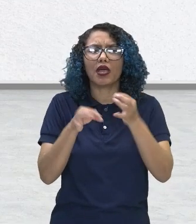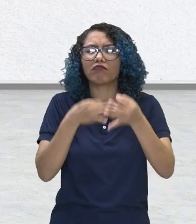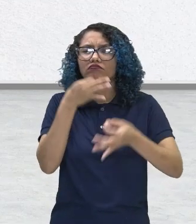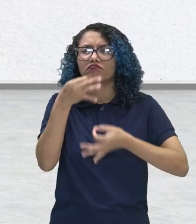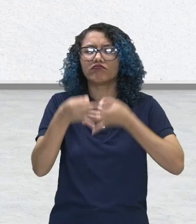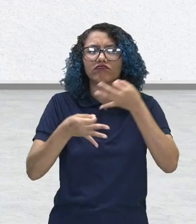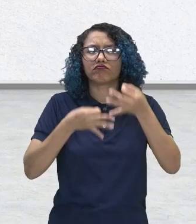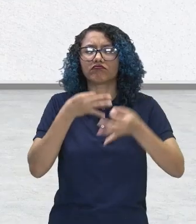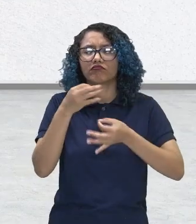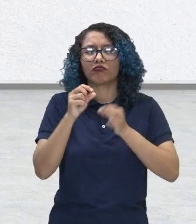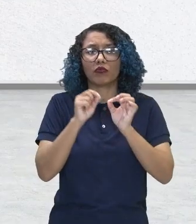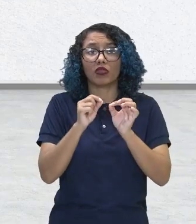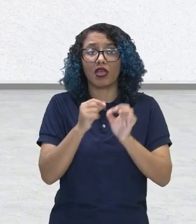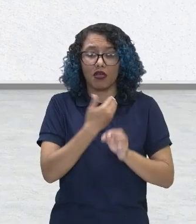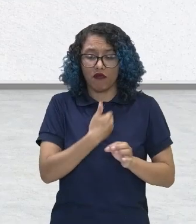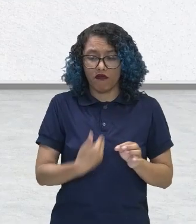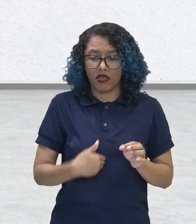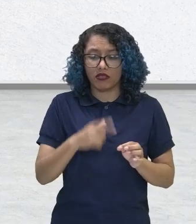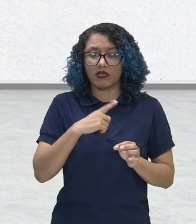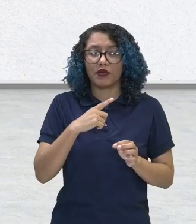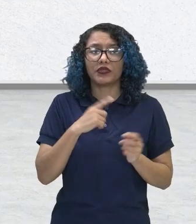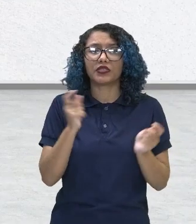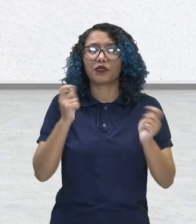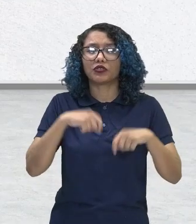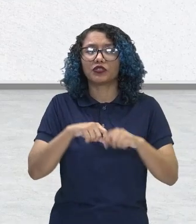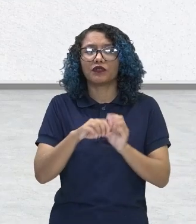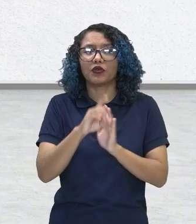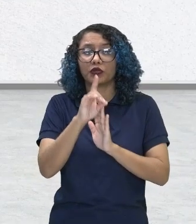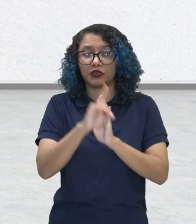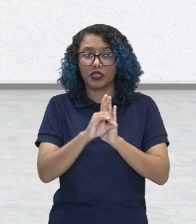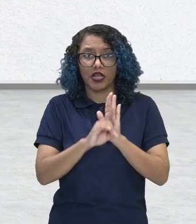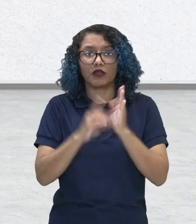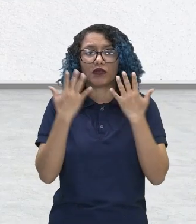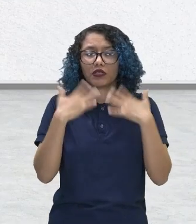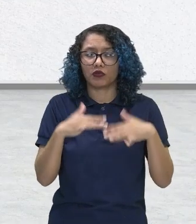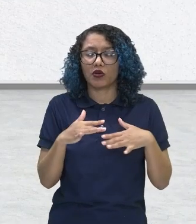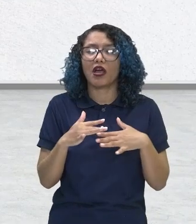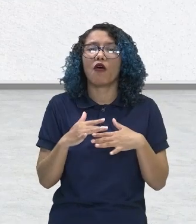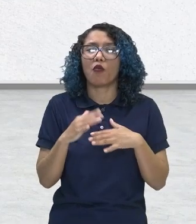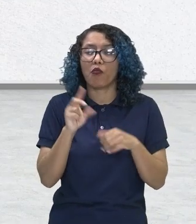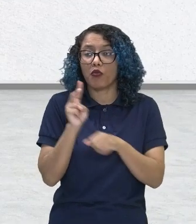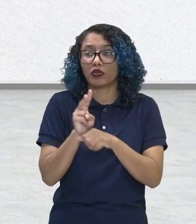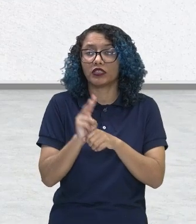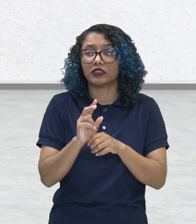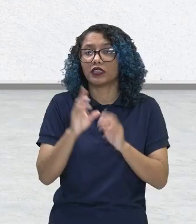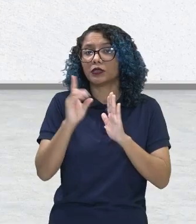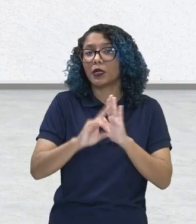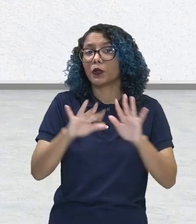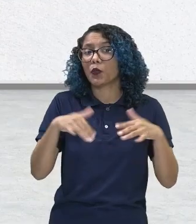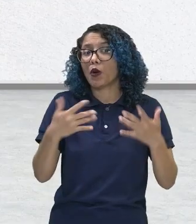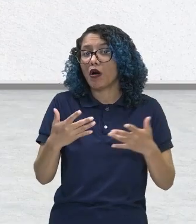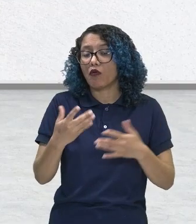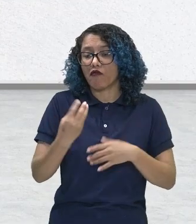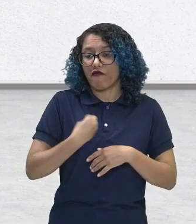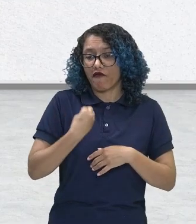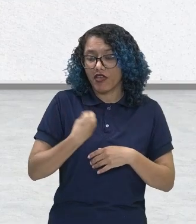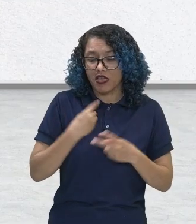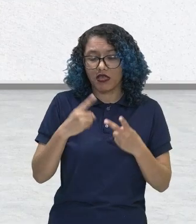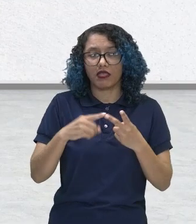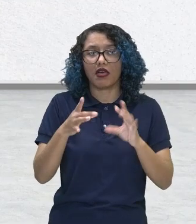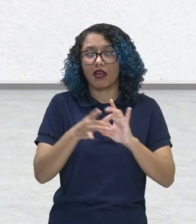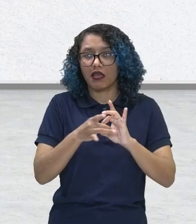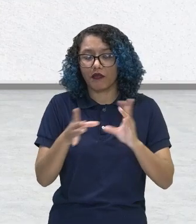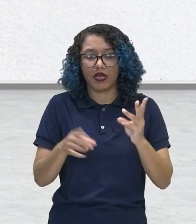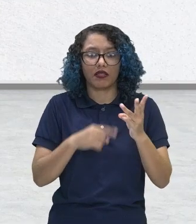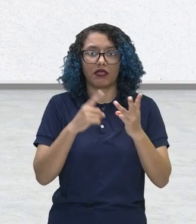Estado existe para proteger os direitos naturais. Que direitos são esses? O direito à vida, o direito à liberdade